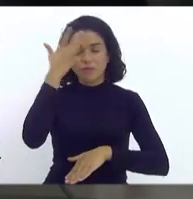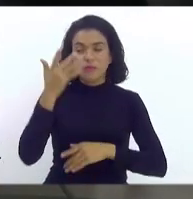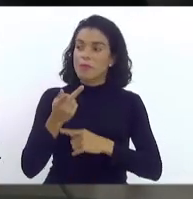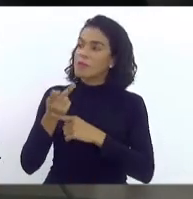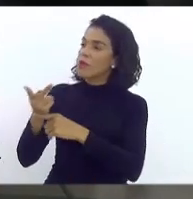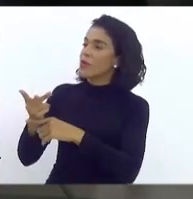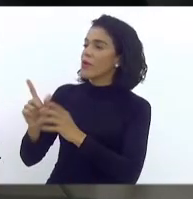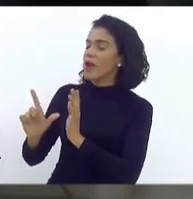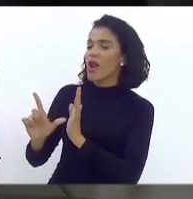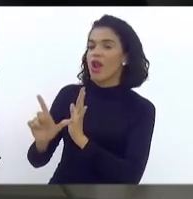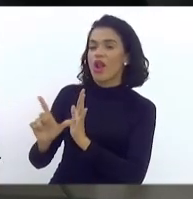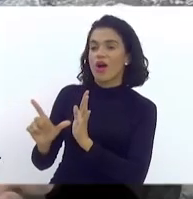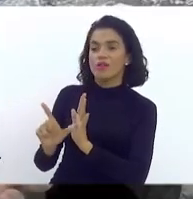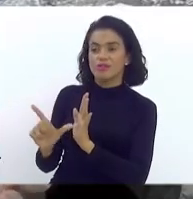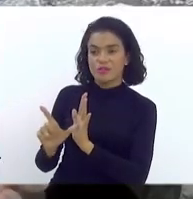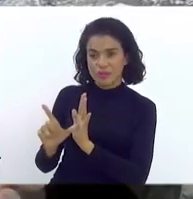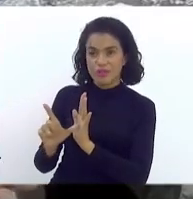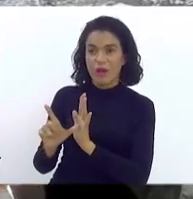loja,